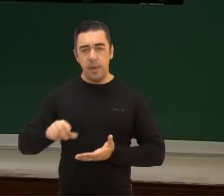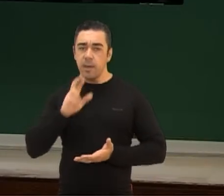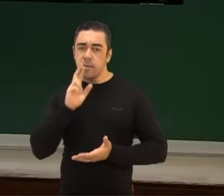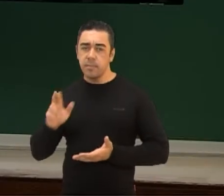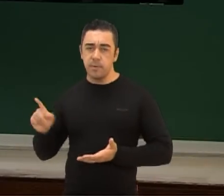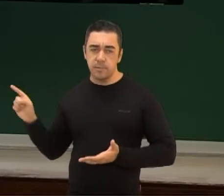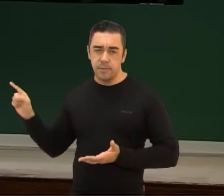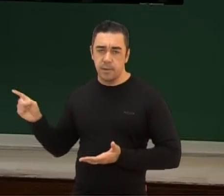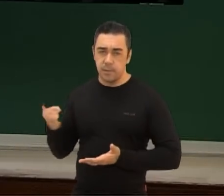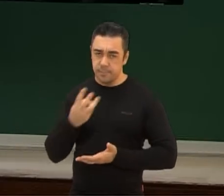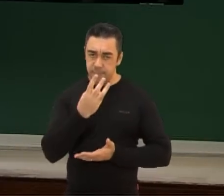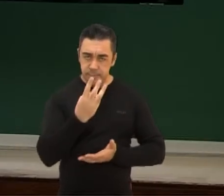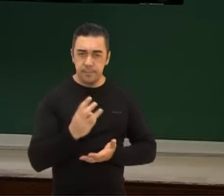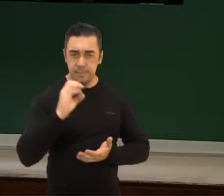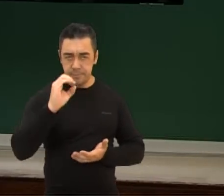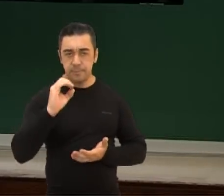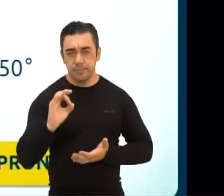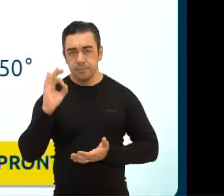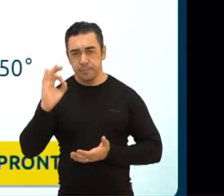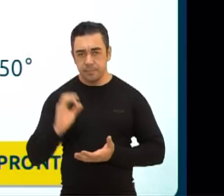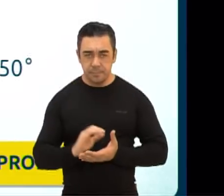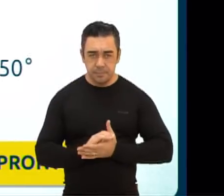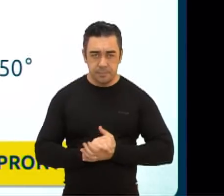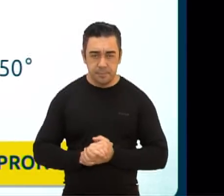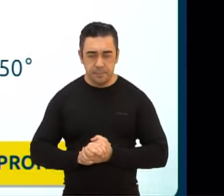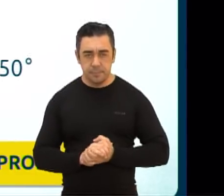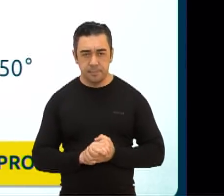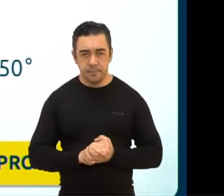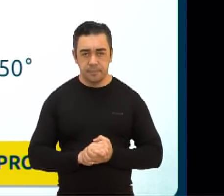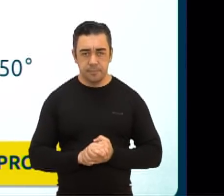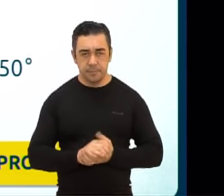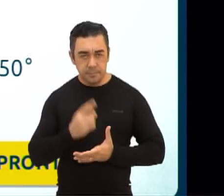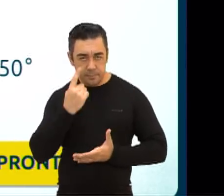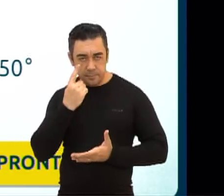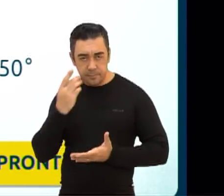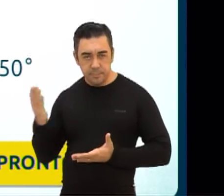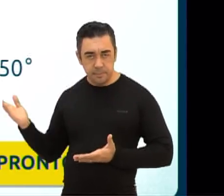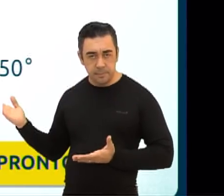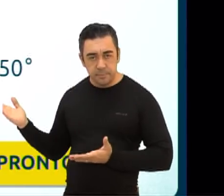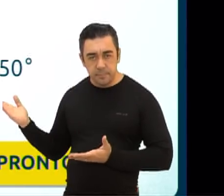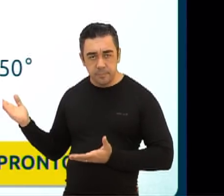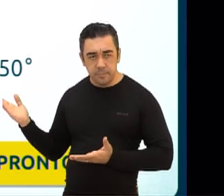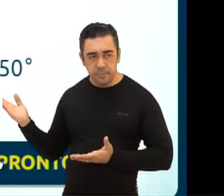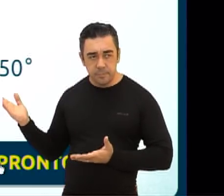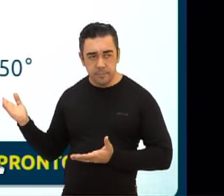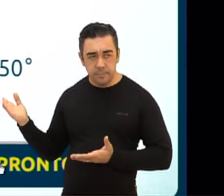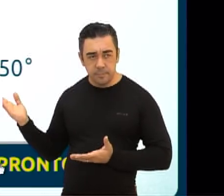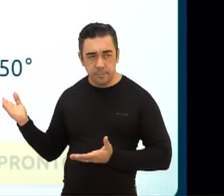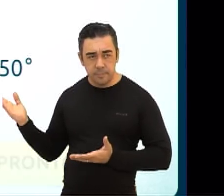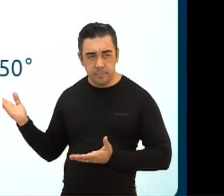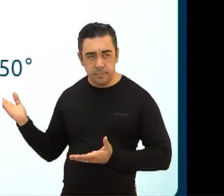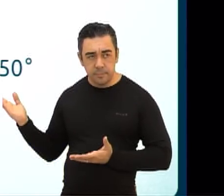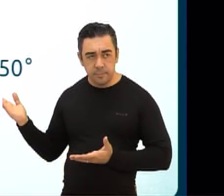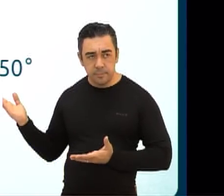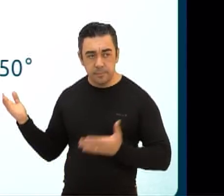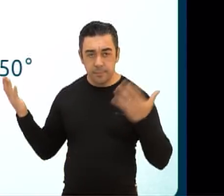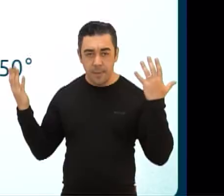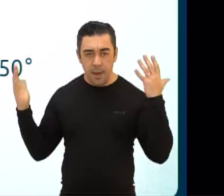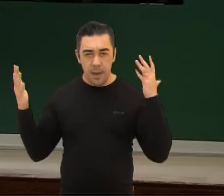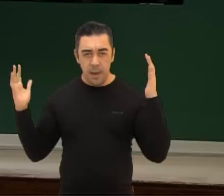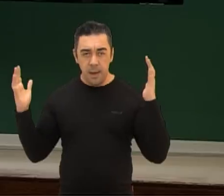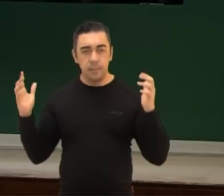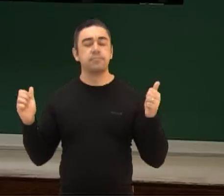né? Então, só pode ser o 30 graus. Vejamos aqui. Vamos ver se está